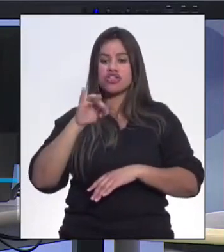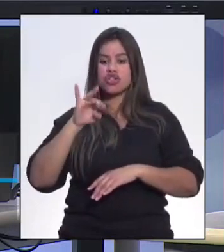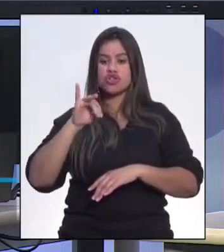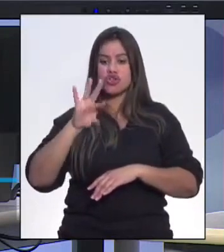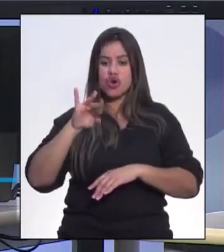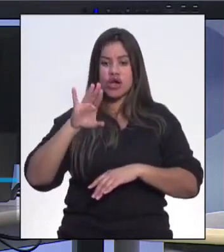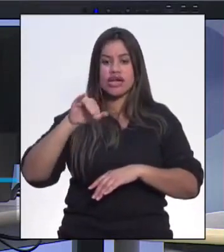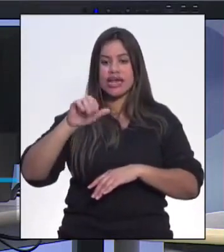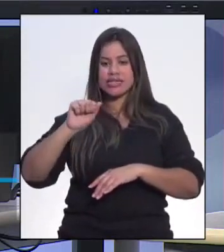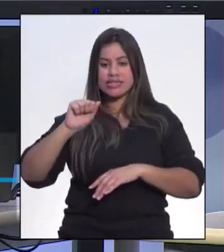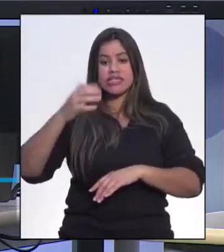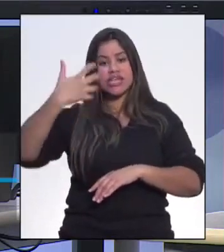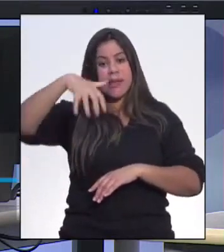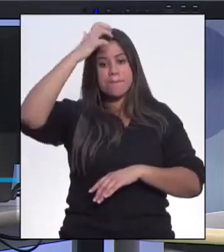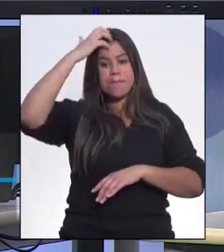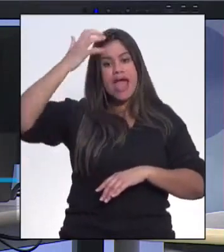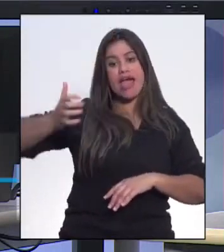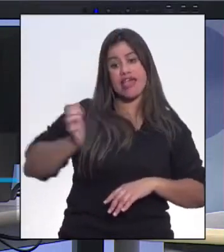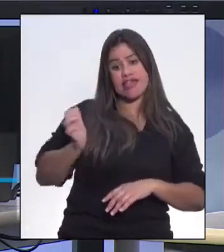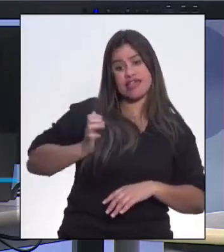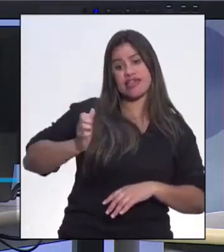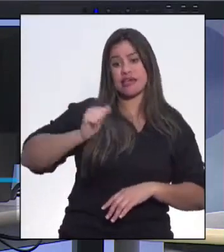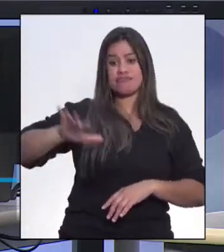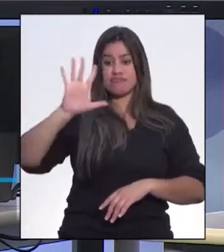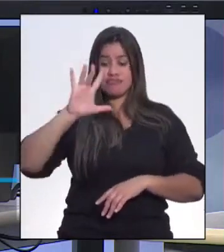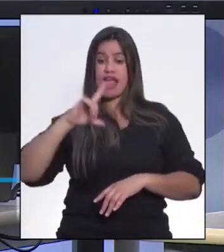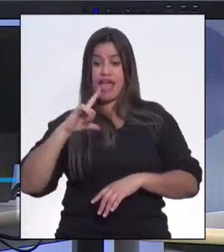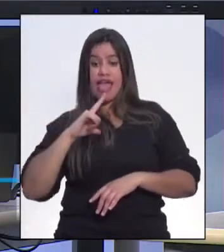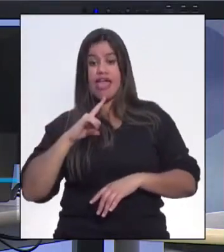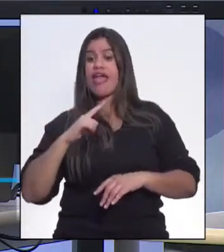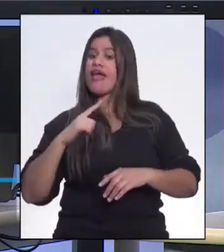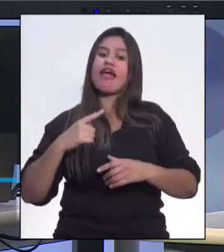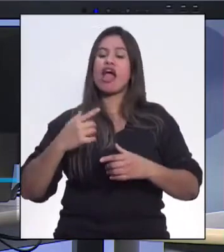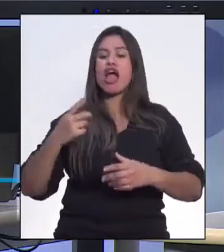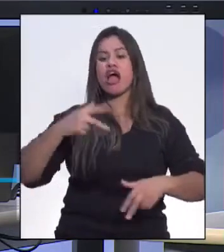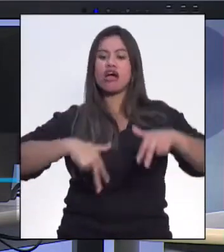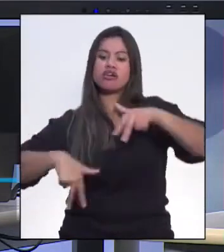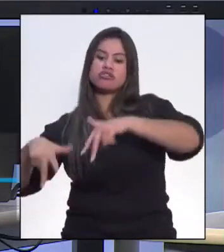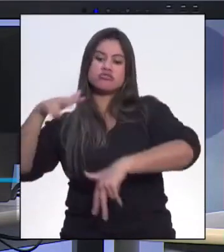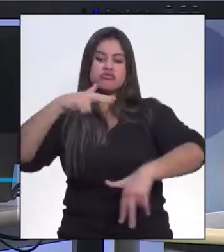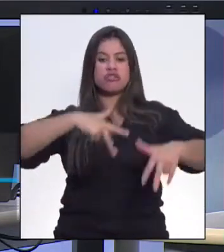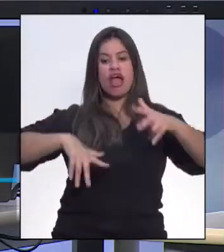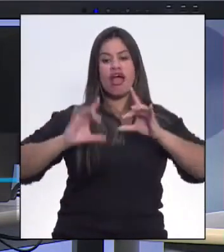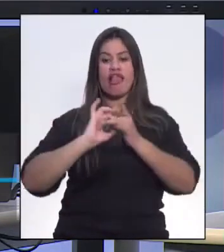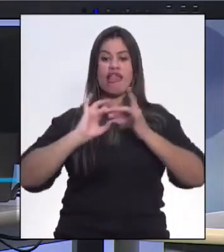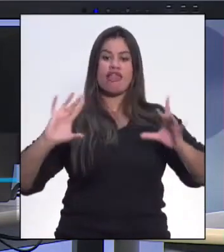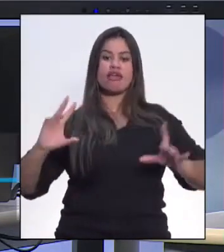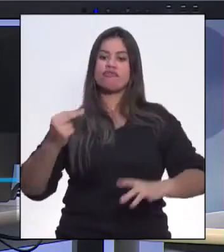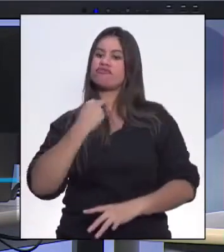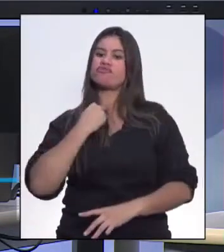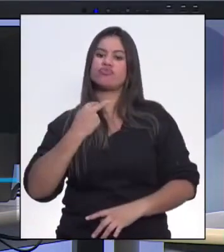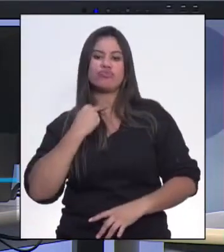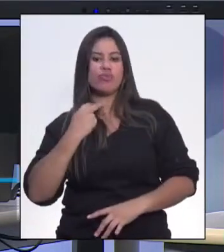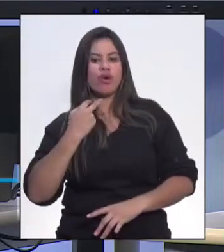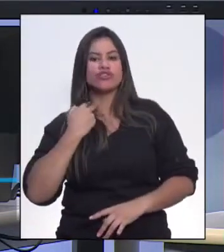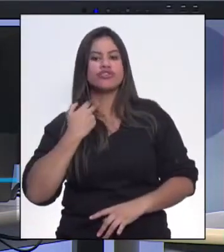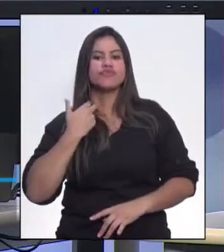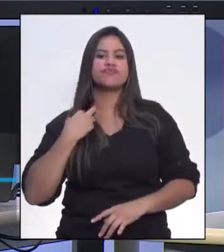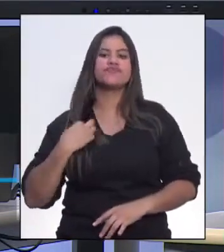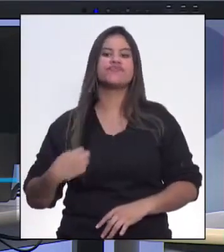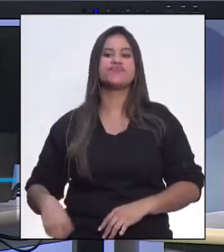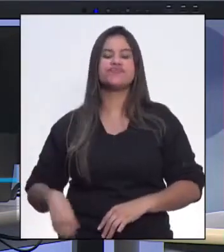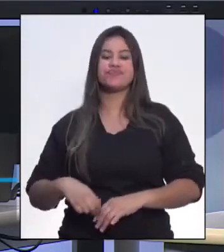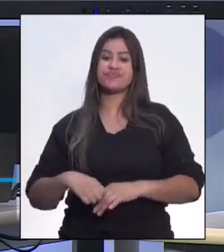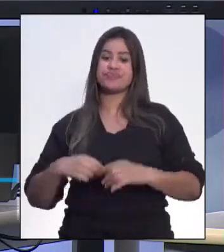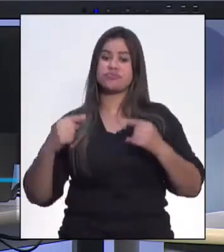Império, elas estavam impedidas de vincular, né, autonomia em relação ao